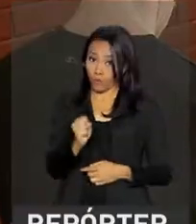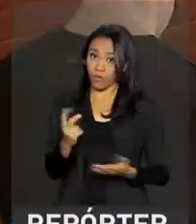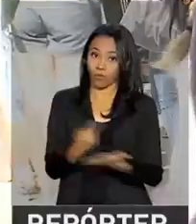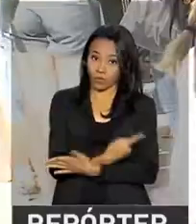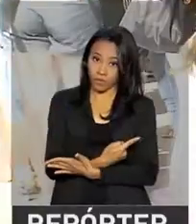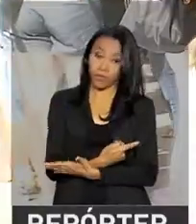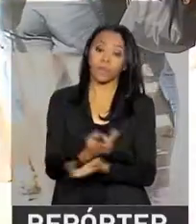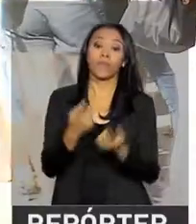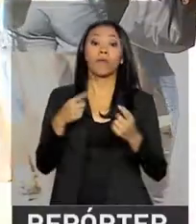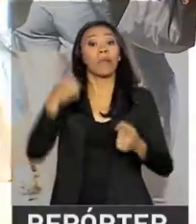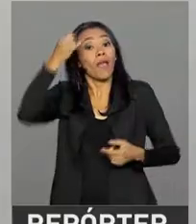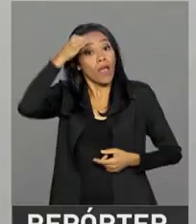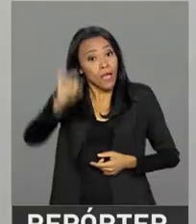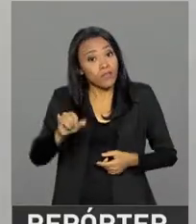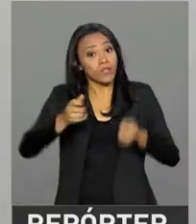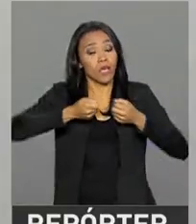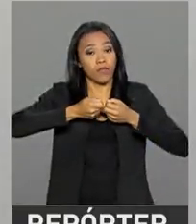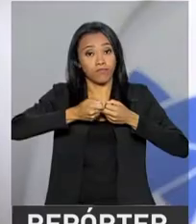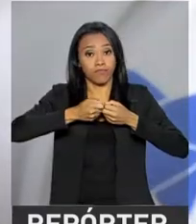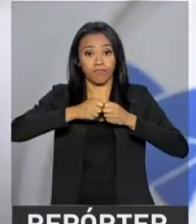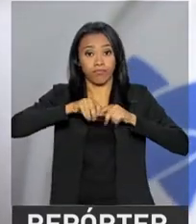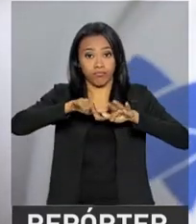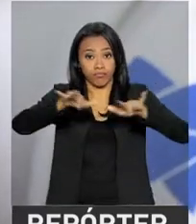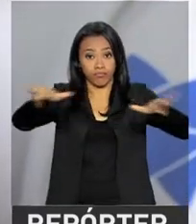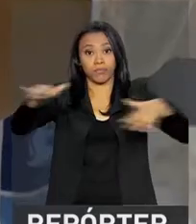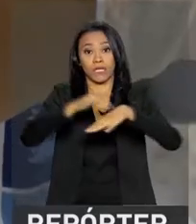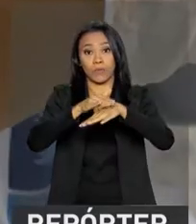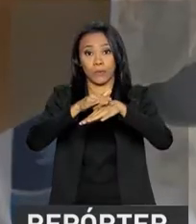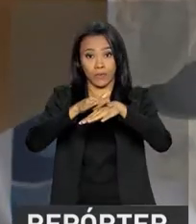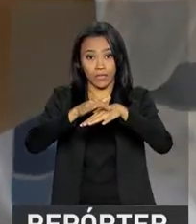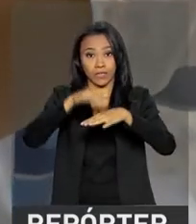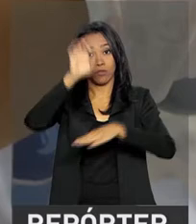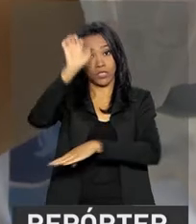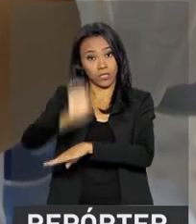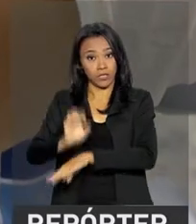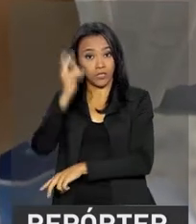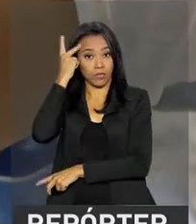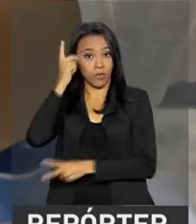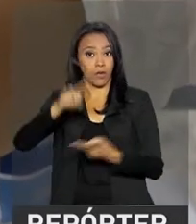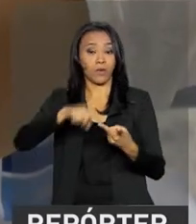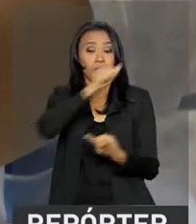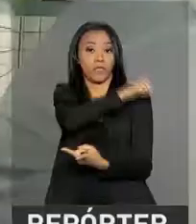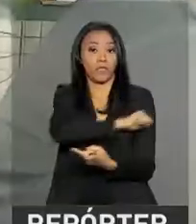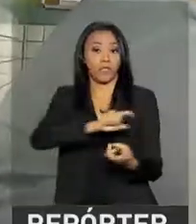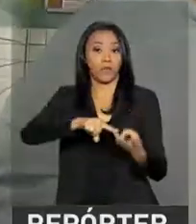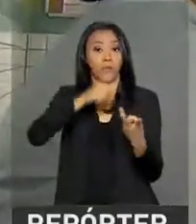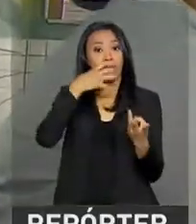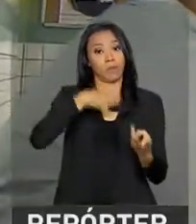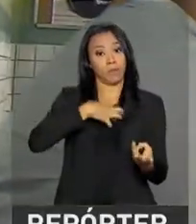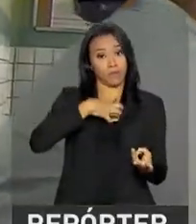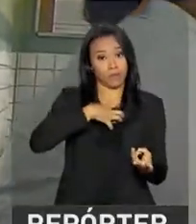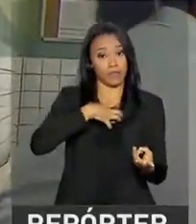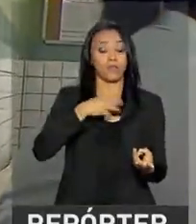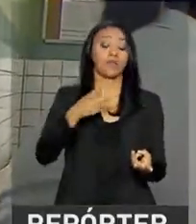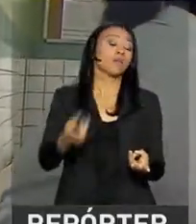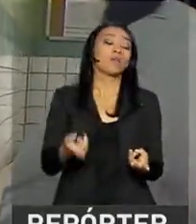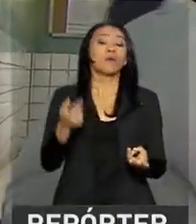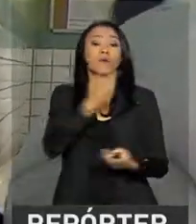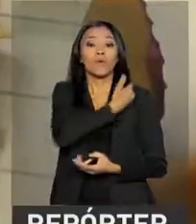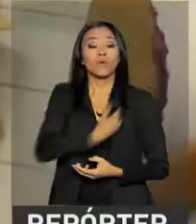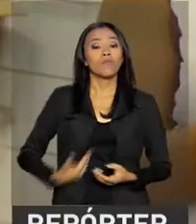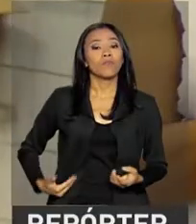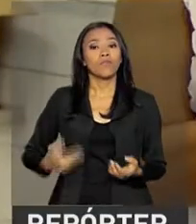combater o aumento de incidência da doença registrada nos estados de são paulo rio de janeiro e bahia o governo adotou medidas